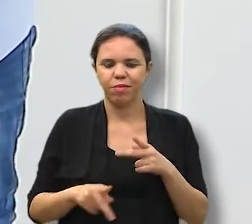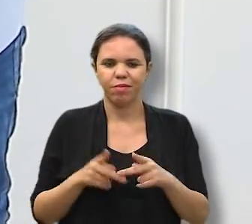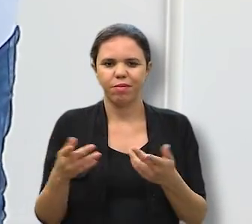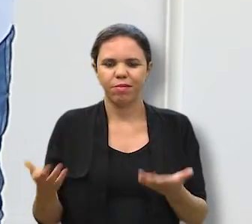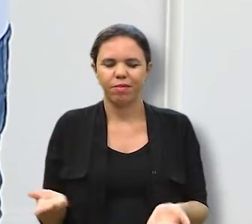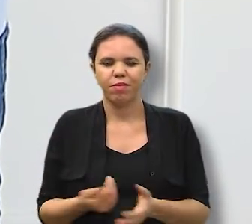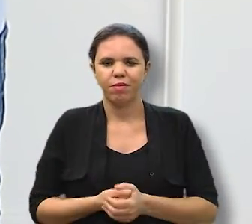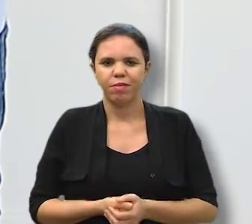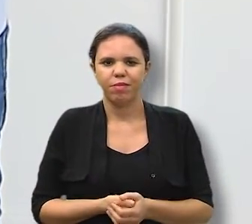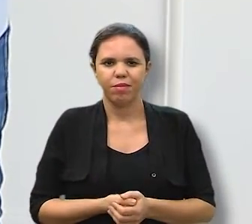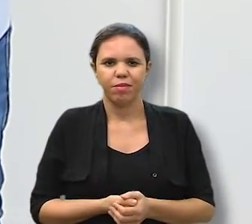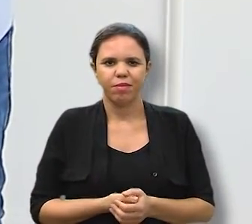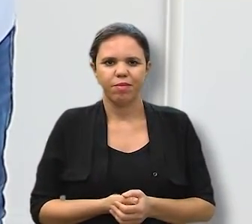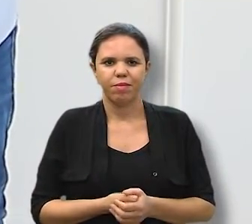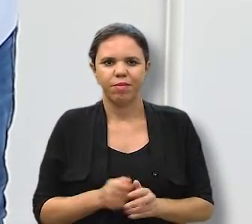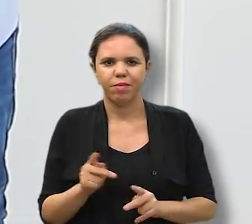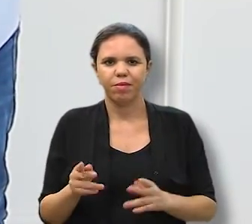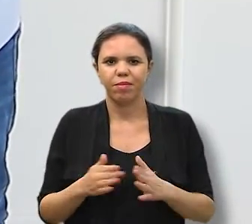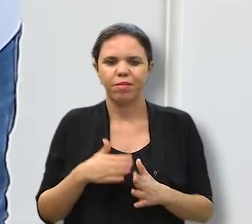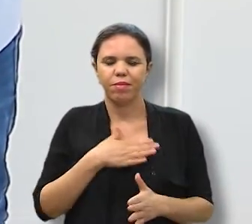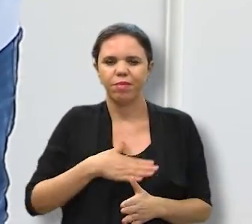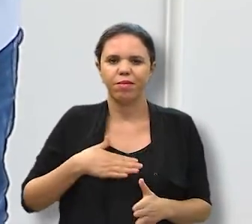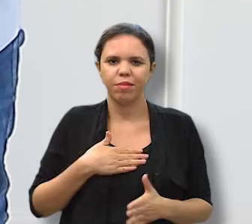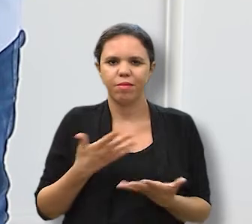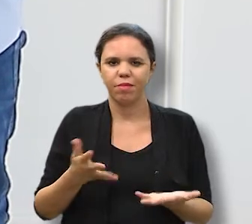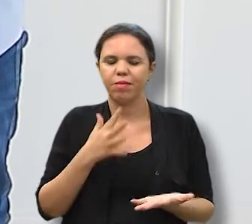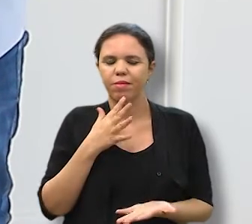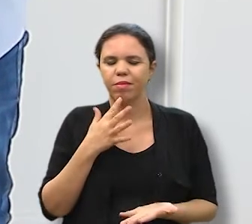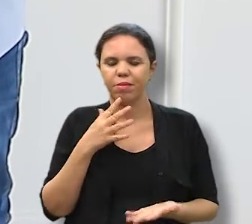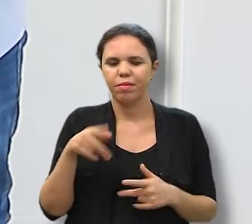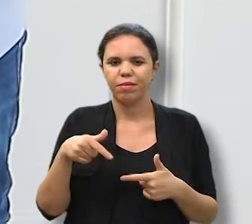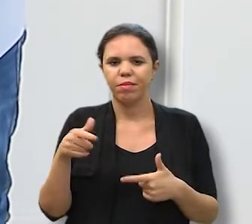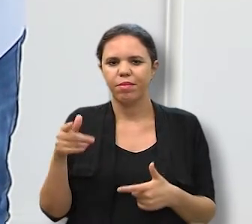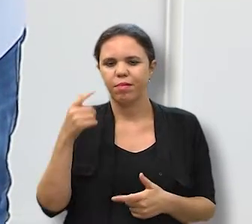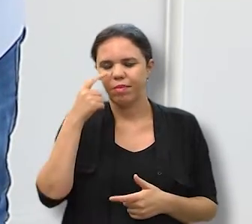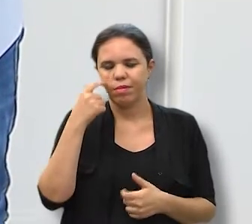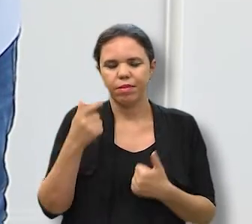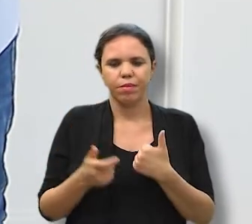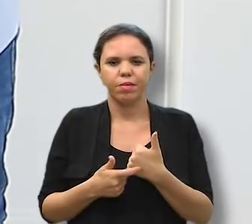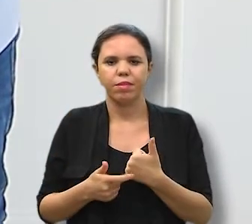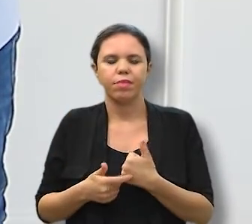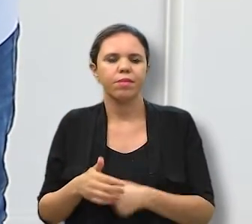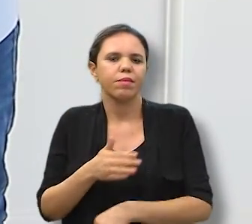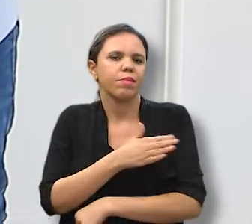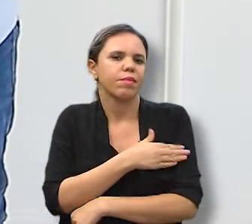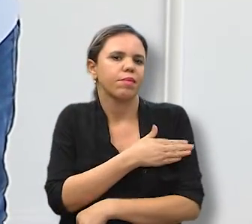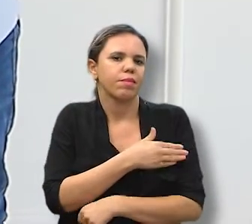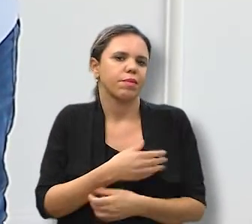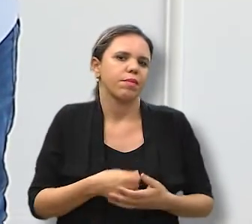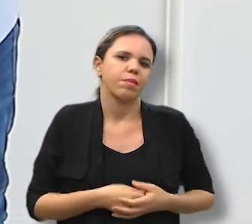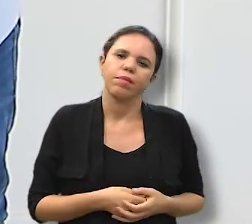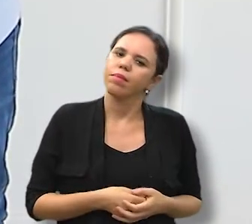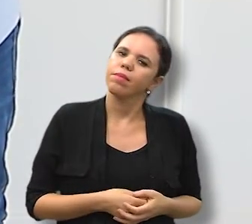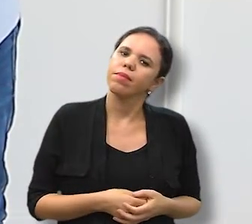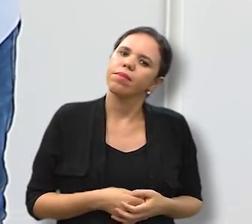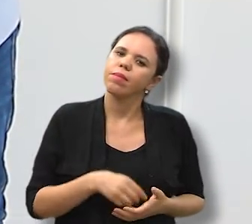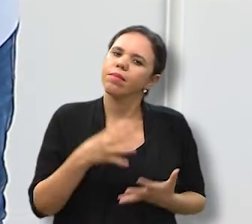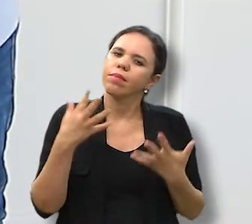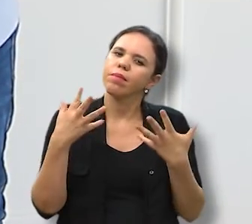equipe. Pessoal, então, que gostou e quer conhecer então o seu trabalho, é só seguir as redes sociais. Gente,